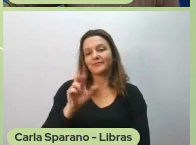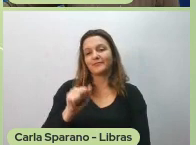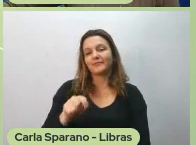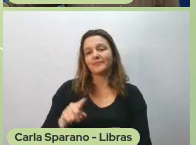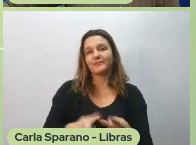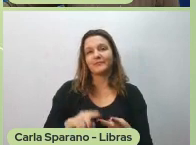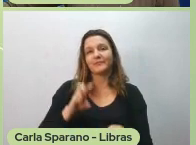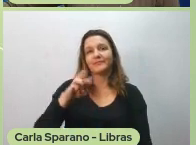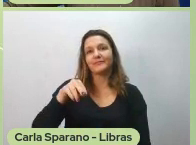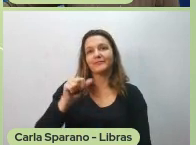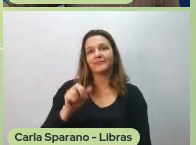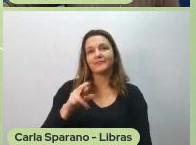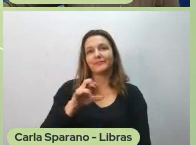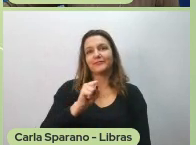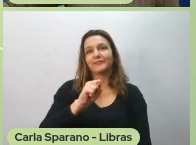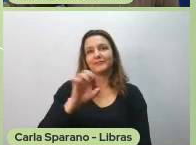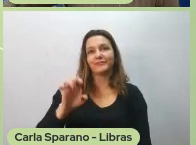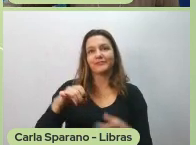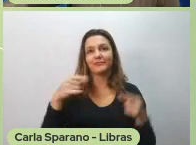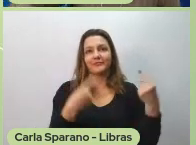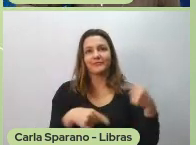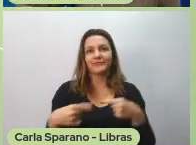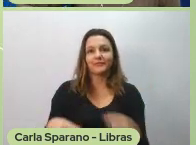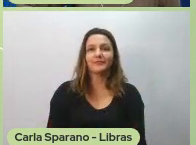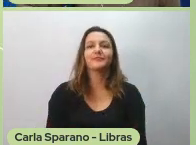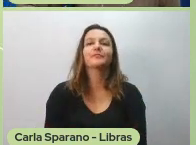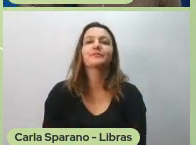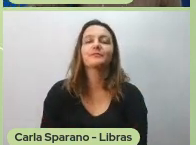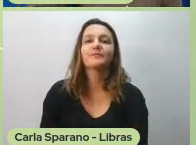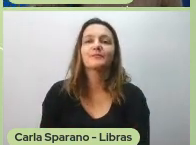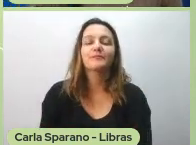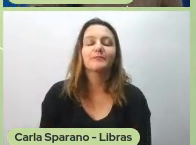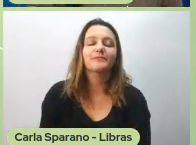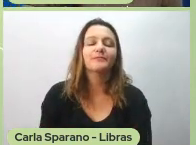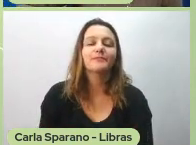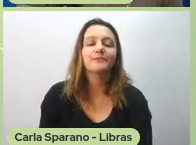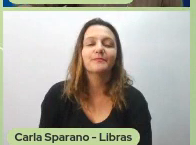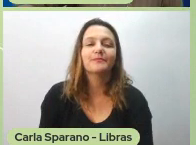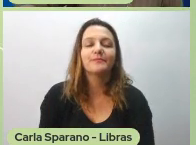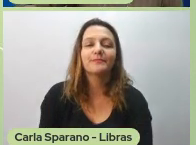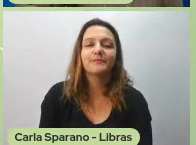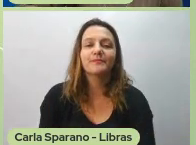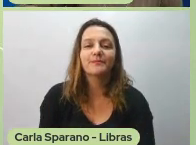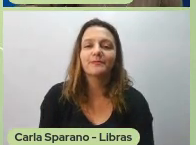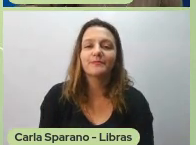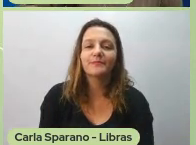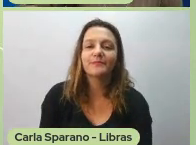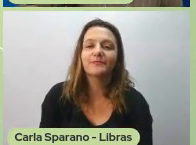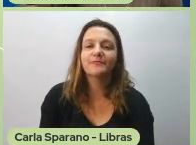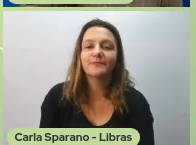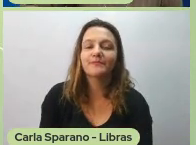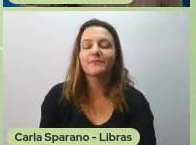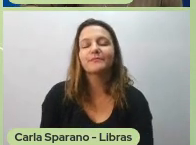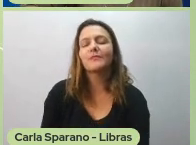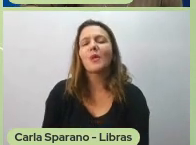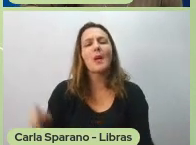discussão, com uma pergunta singela de uma pessoa que não está envolvido com esses